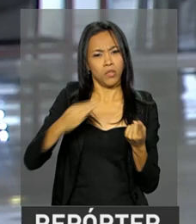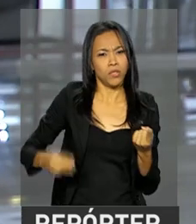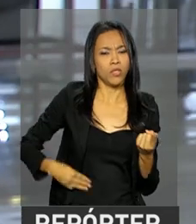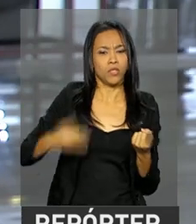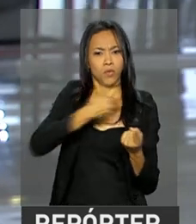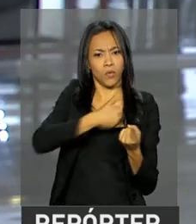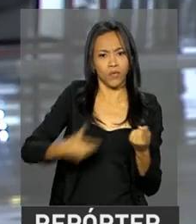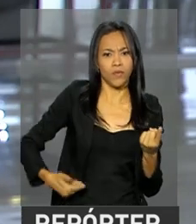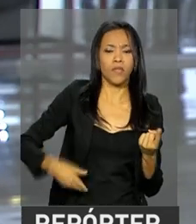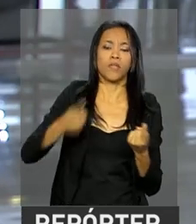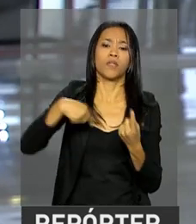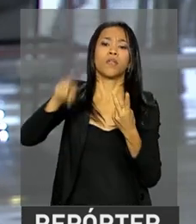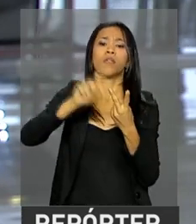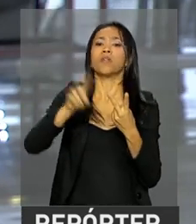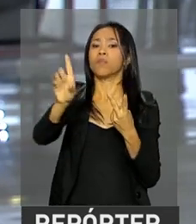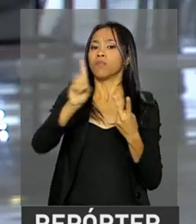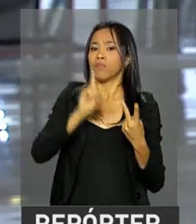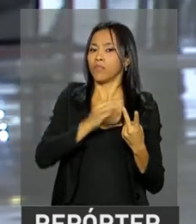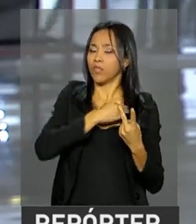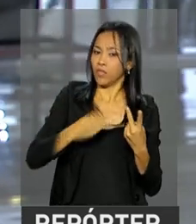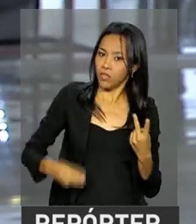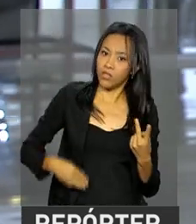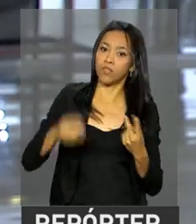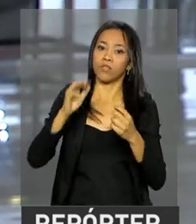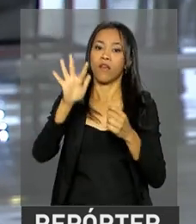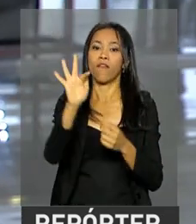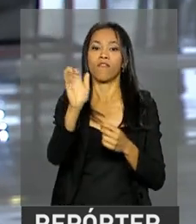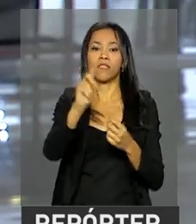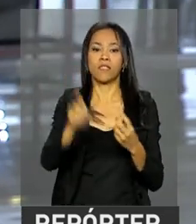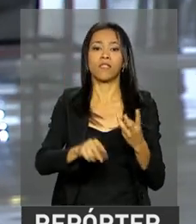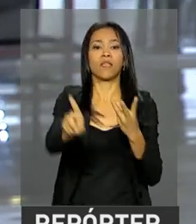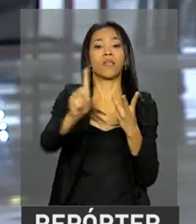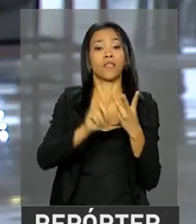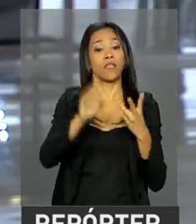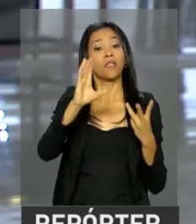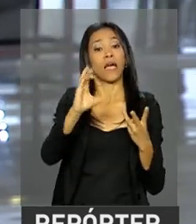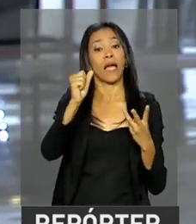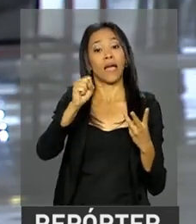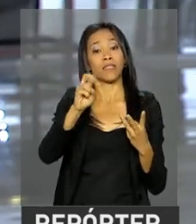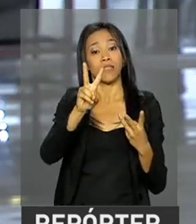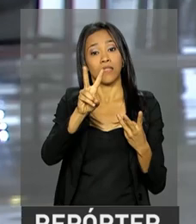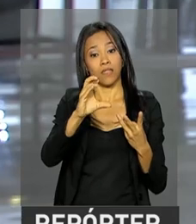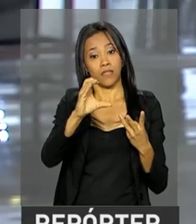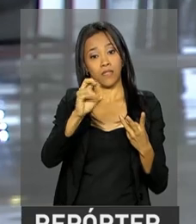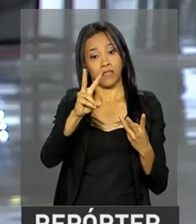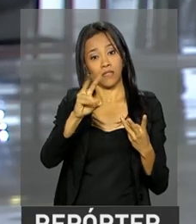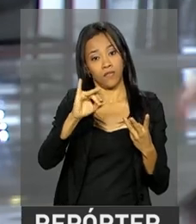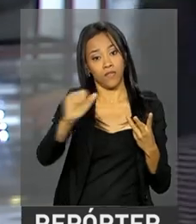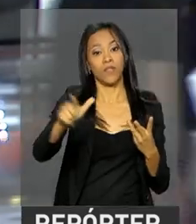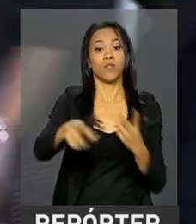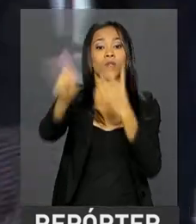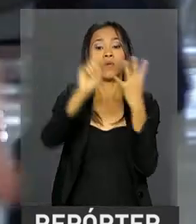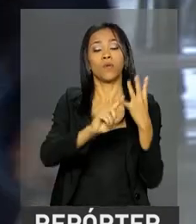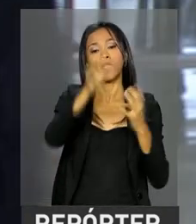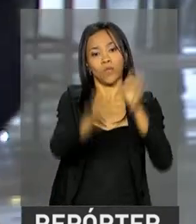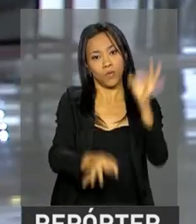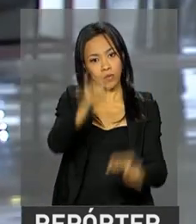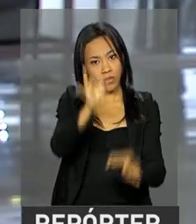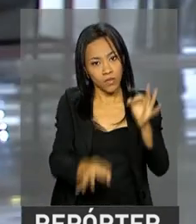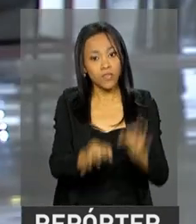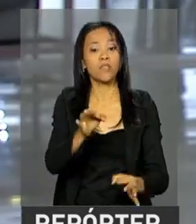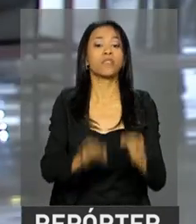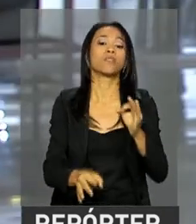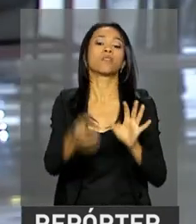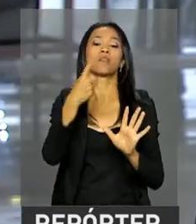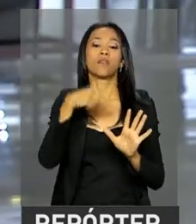ministro da Fazenda Ministro das relações exteriores da secretaria de governo da casa civil e da justiça e cidadania